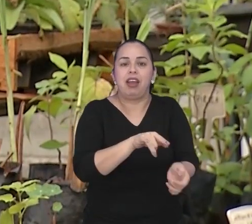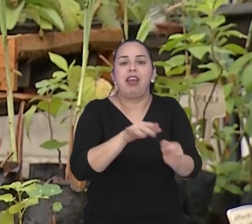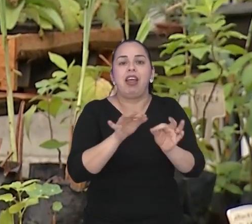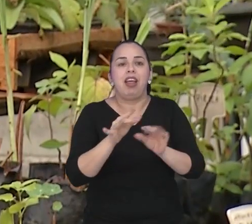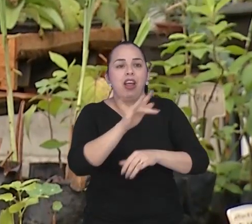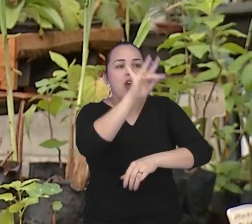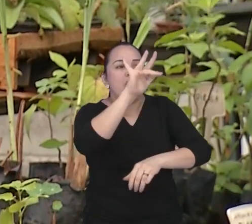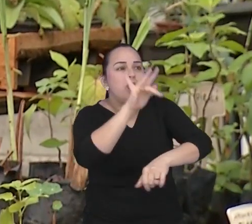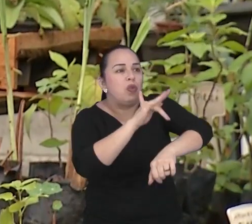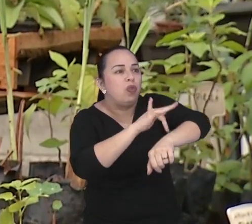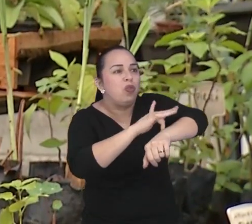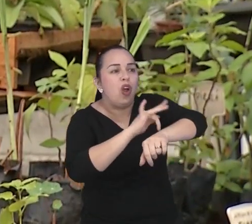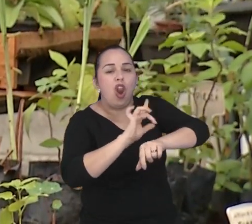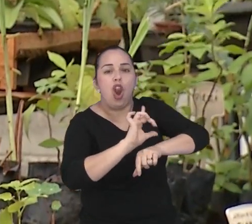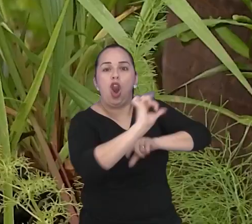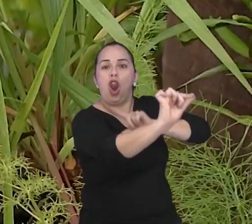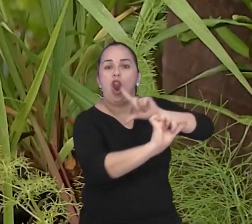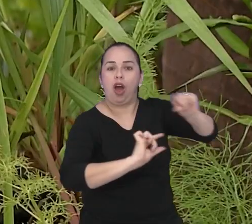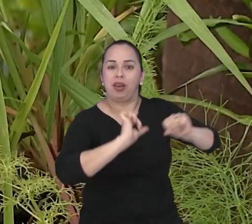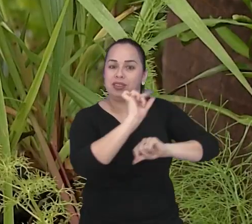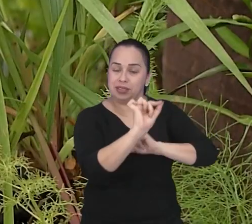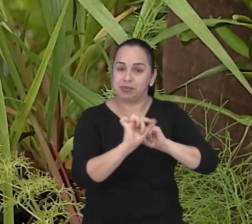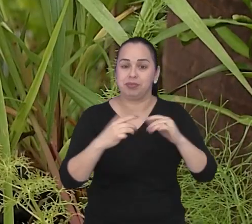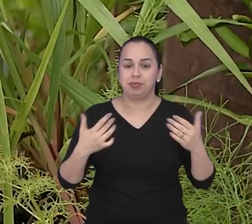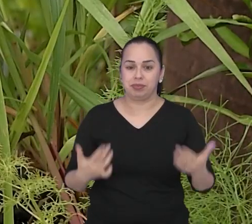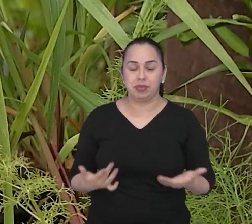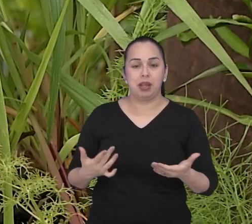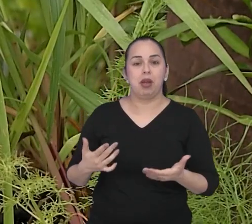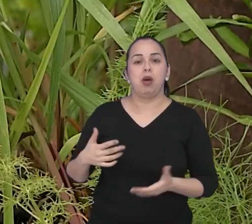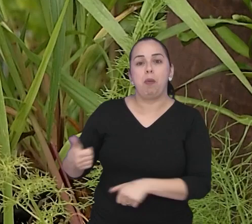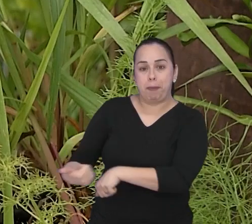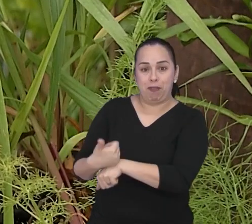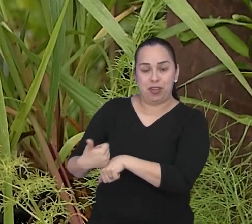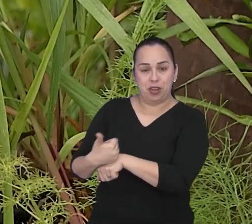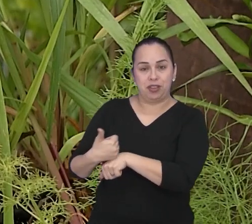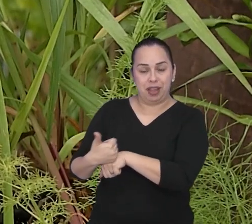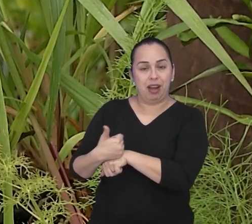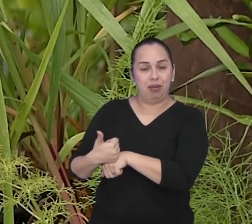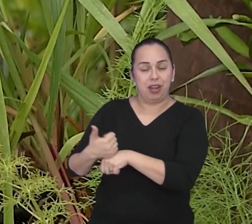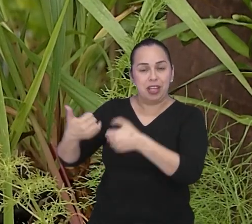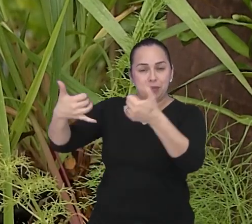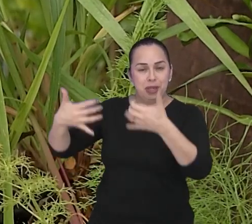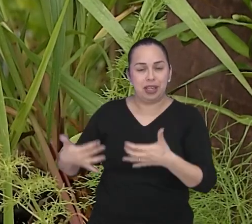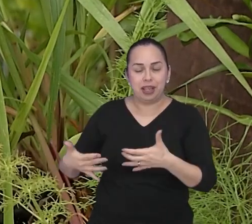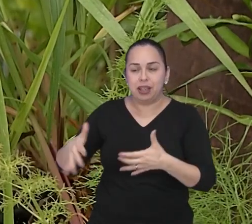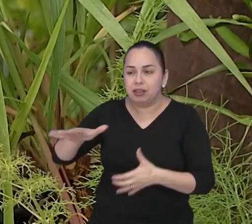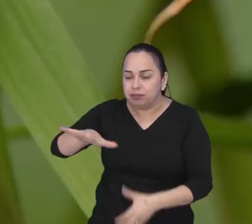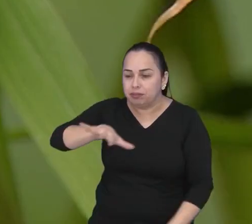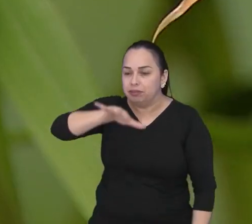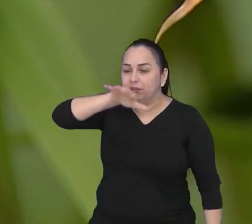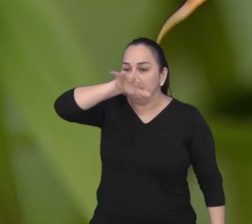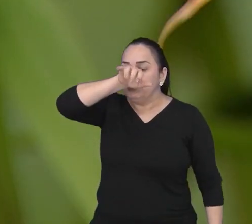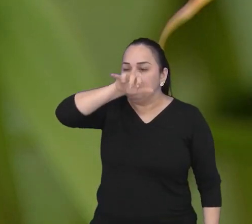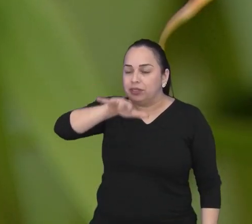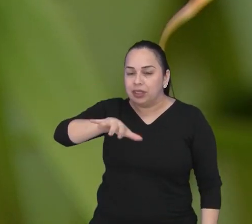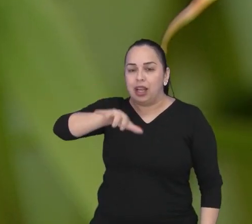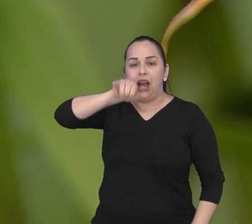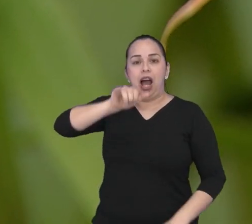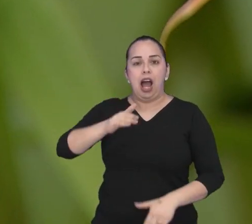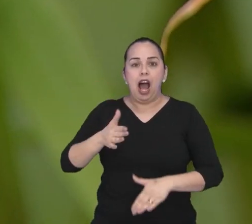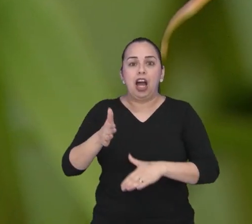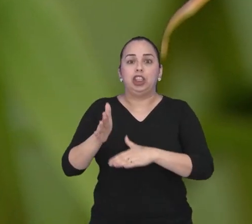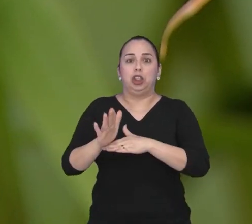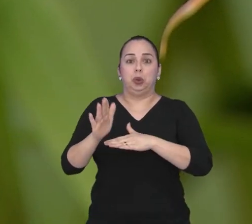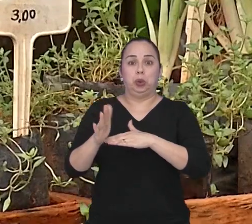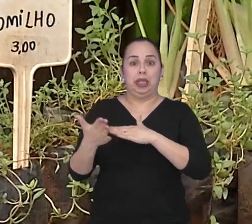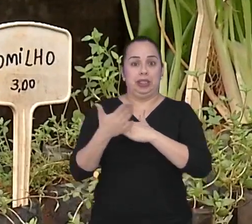espantar mosquitos e pernilongos. Segundo uma corrente de botânicos, o aroma da planta, que lembra eucalipto, serve como